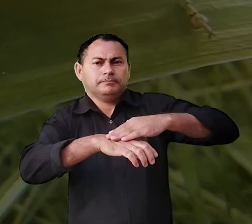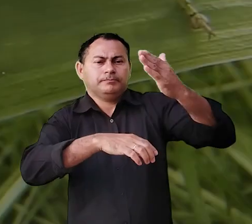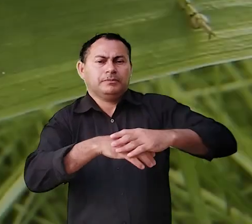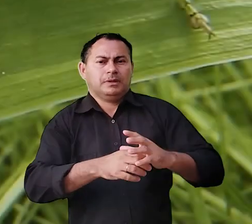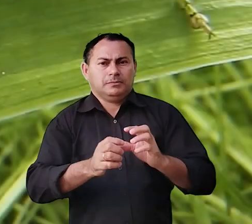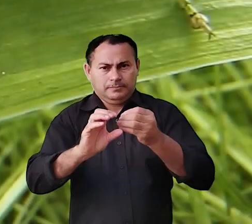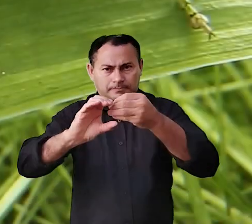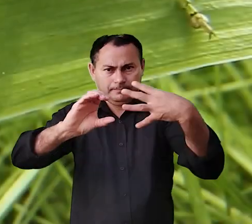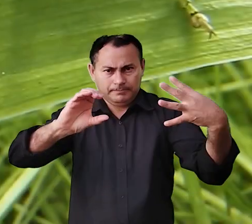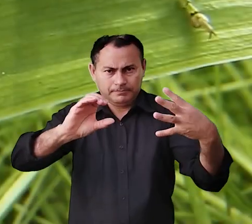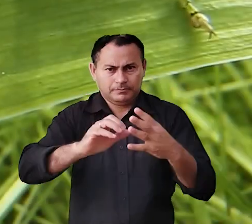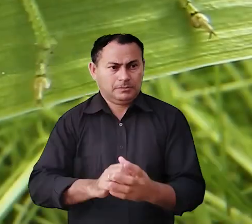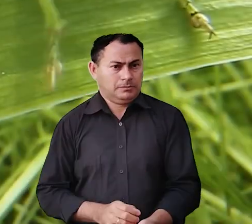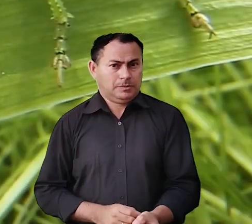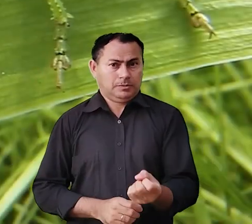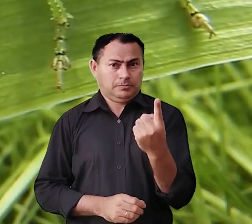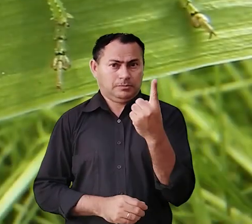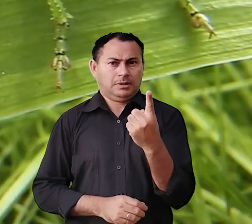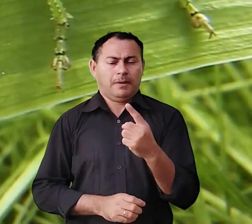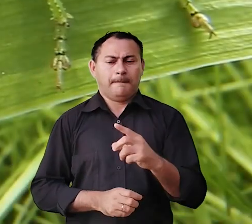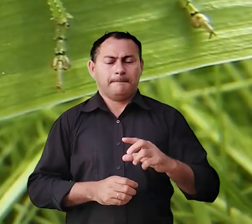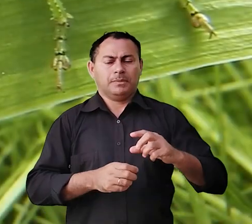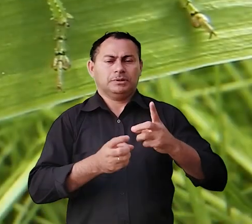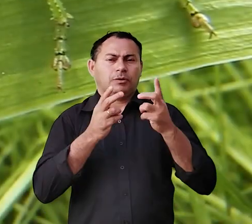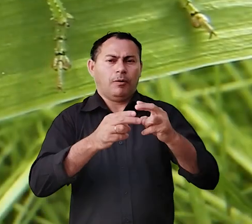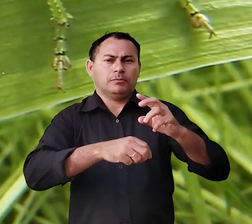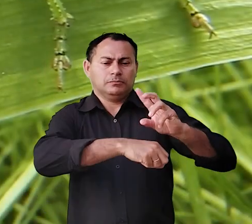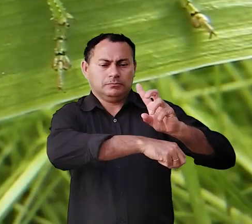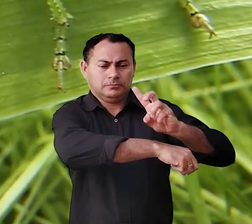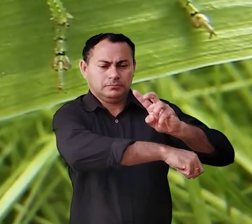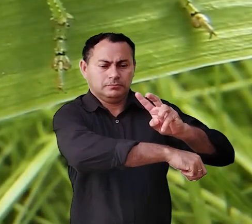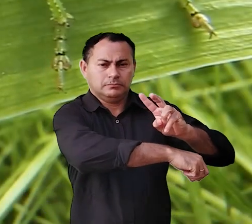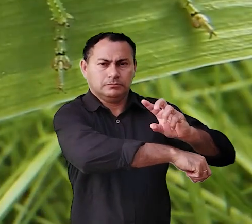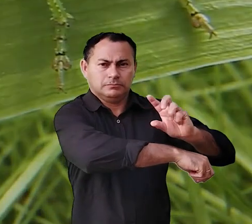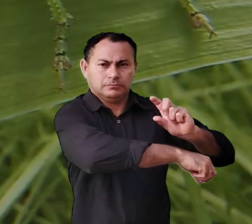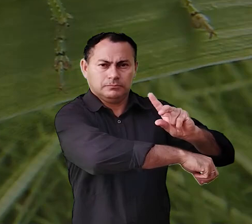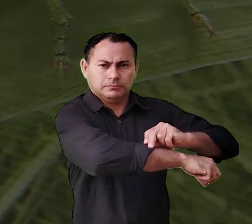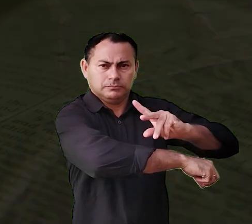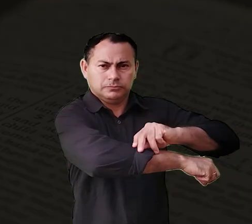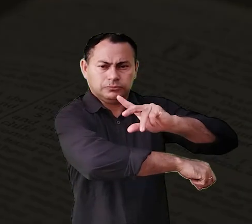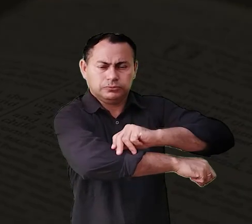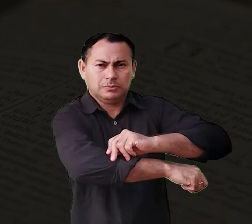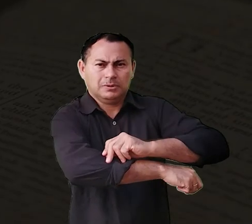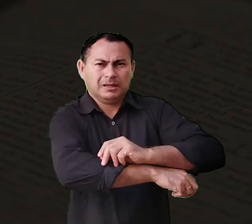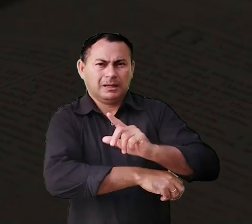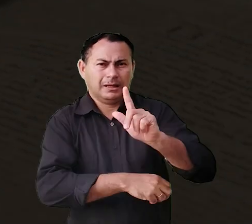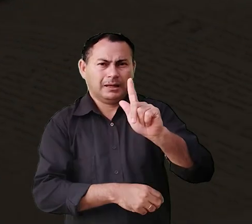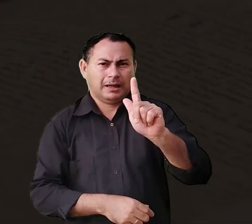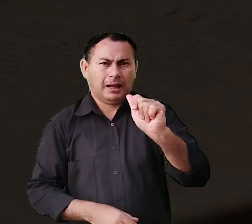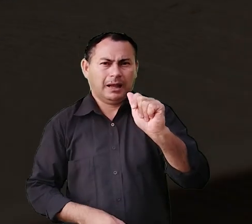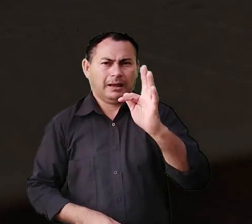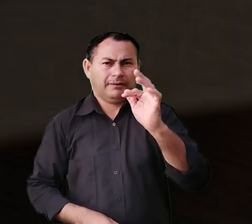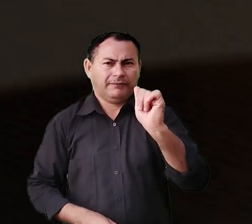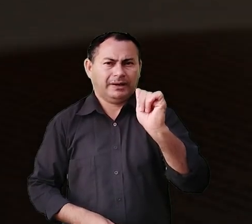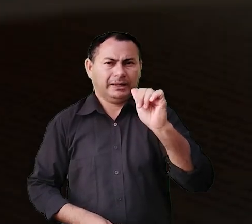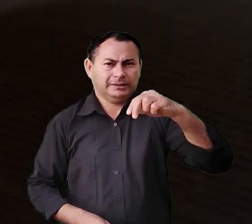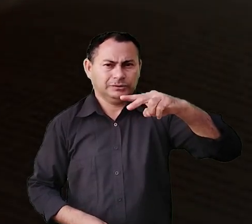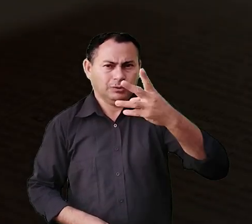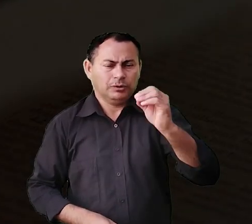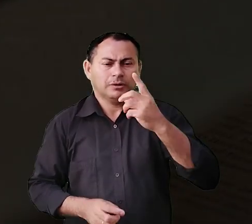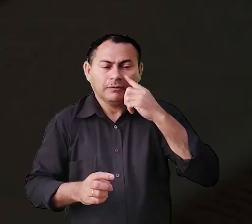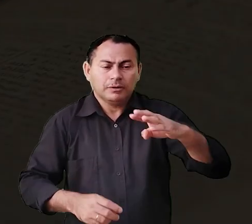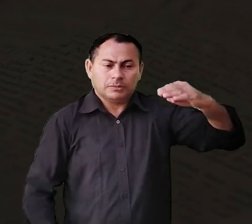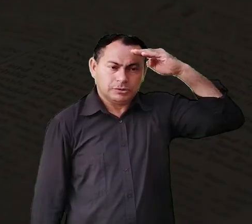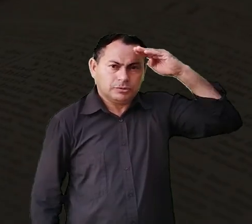montes. Essa é uma característica impressionante em uma praga de gafanhotos. E ele diz: como um fogo crepitante que consome o